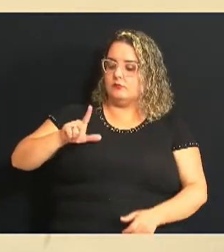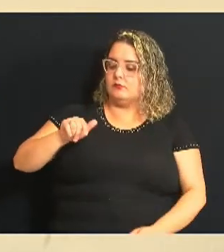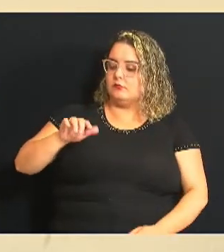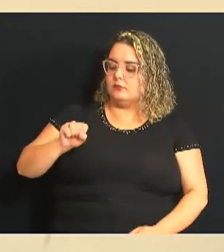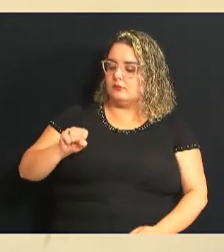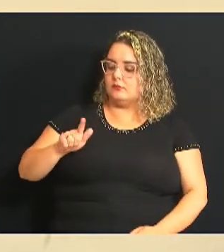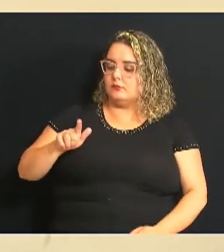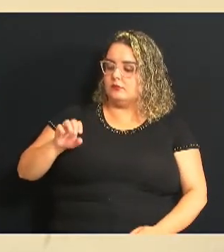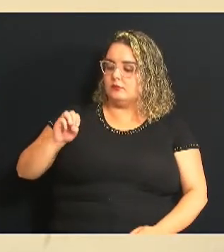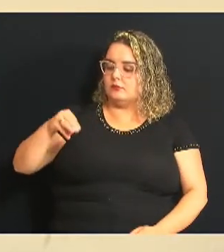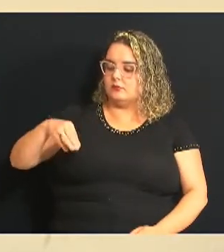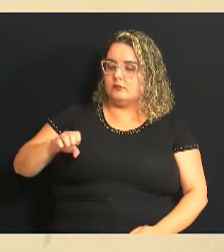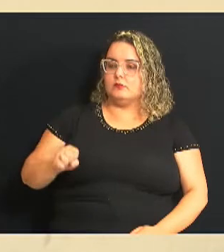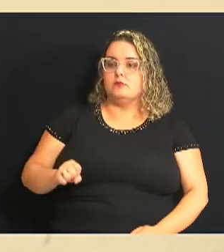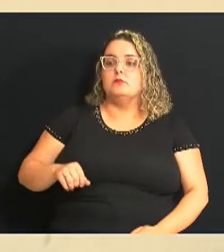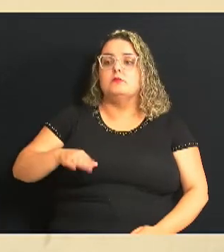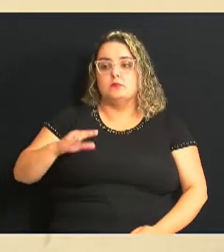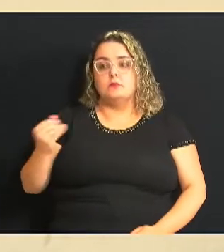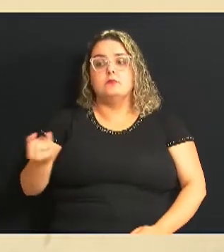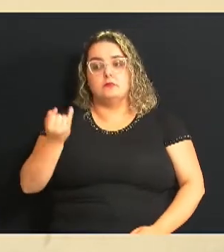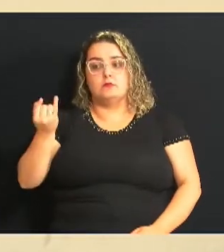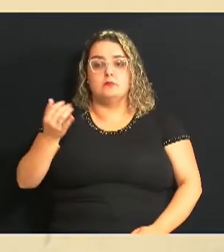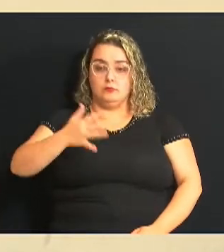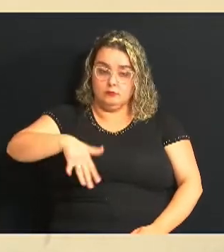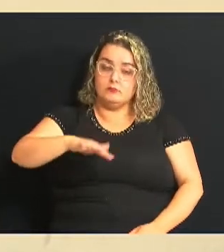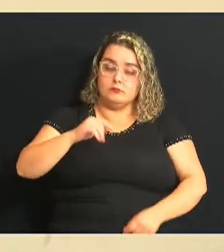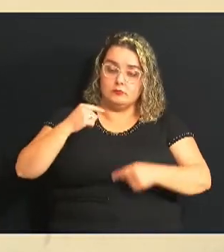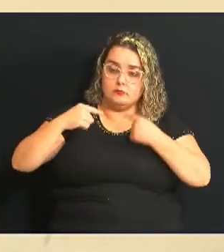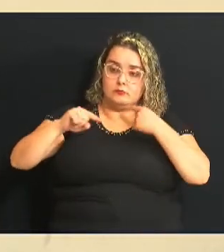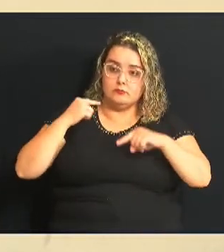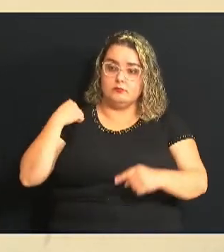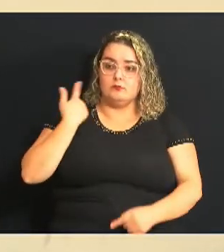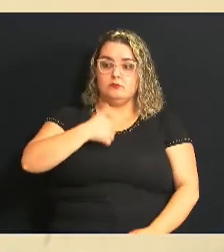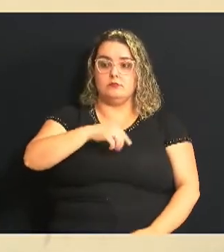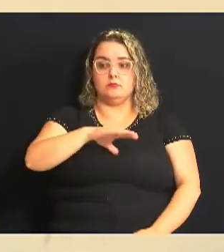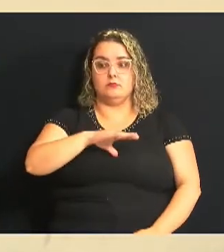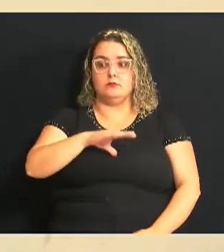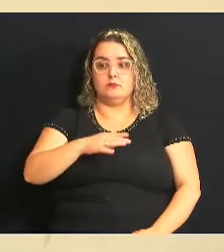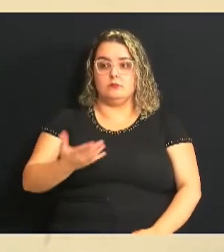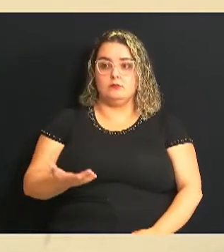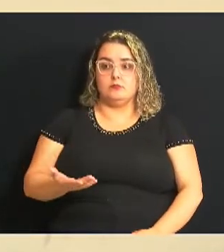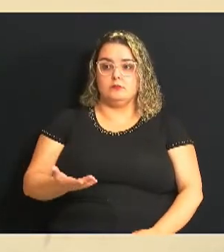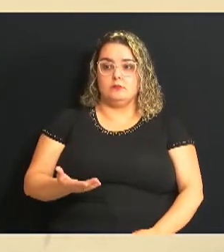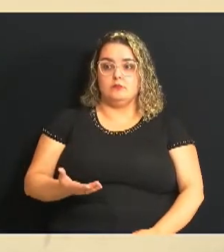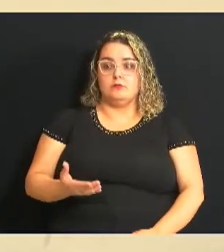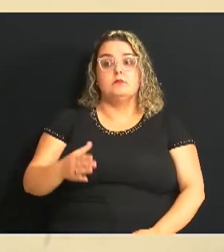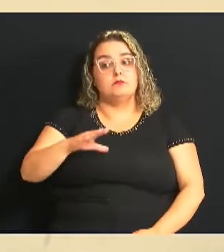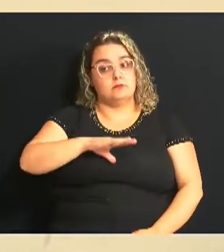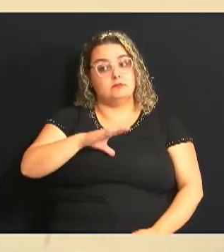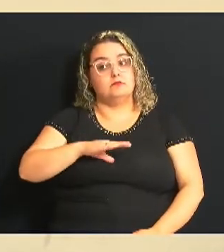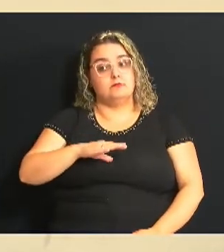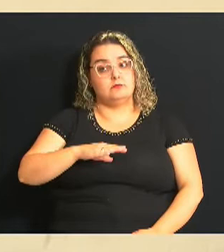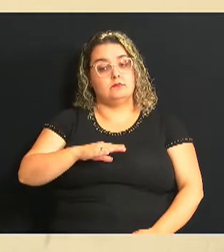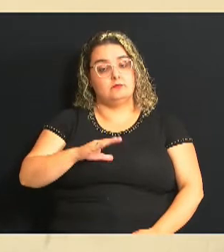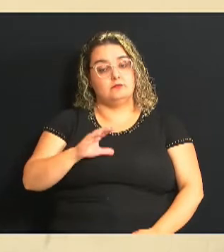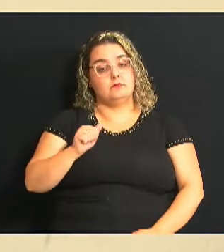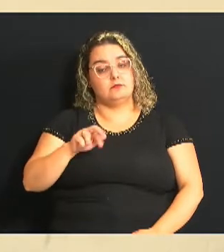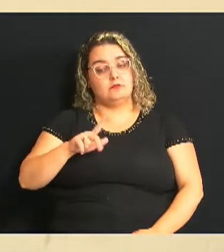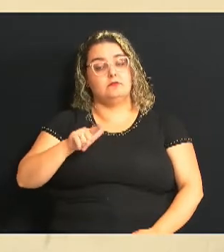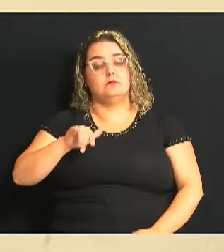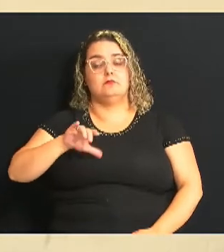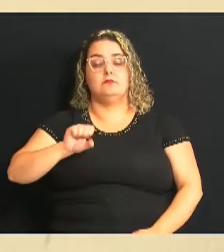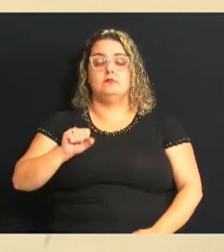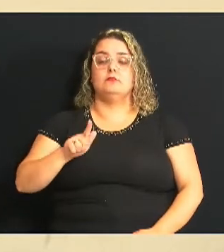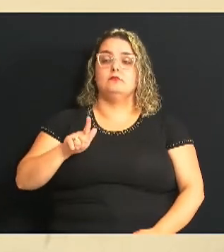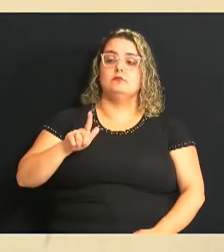mais importante para a área de música da nossa cidade. É a cidade de Carlos Gomes, a cidade de Campinas.